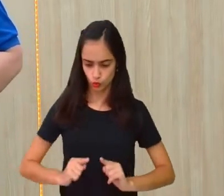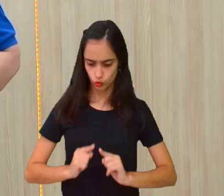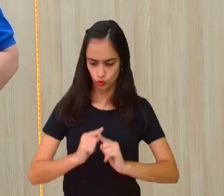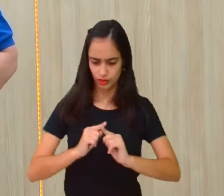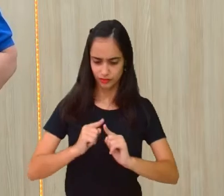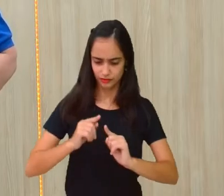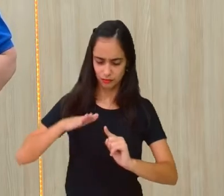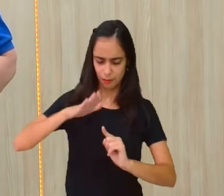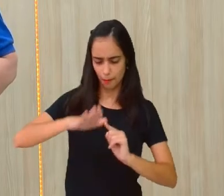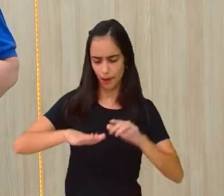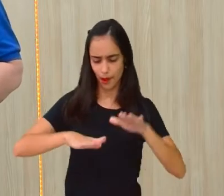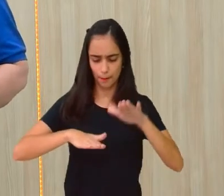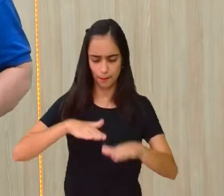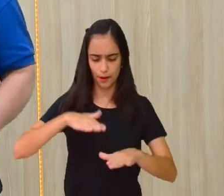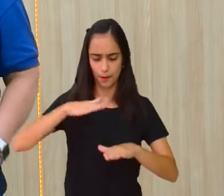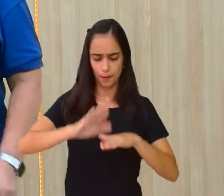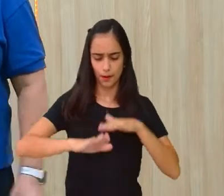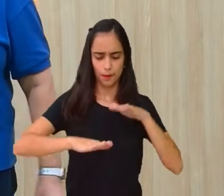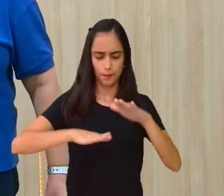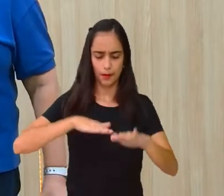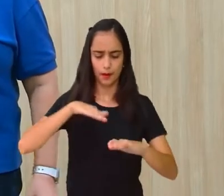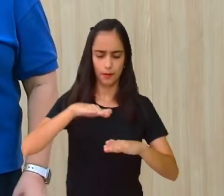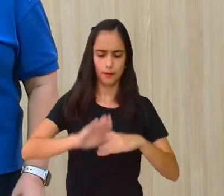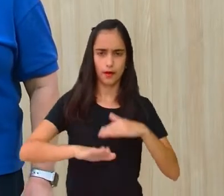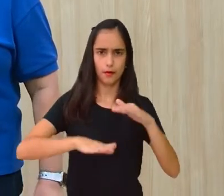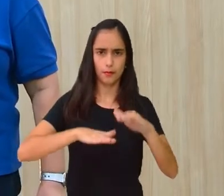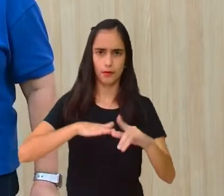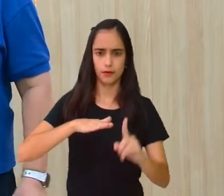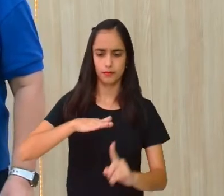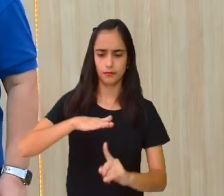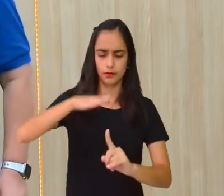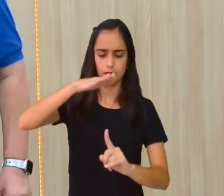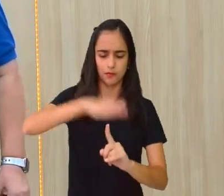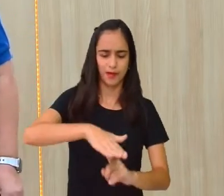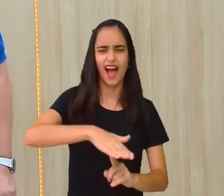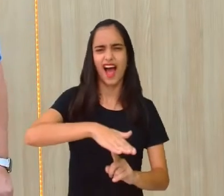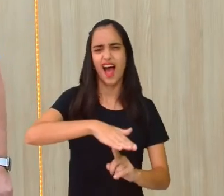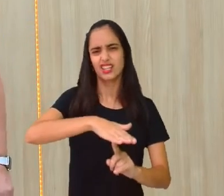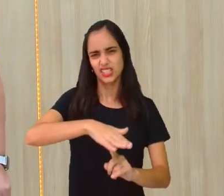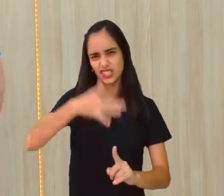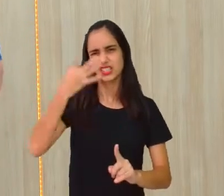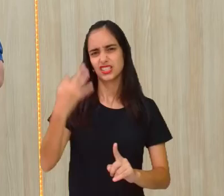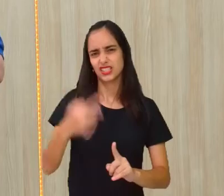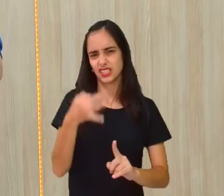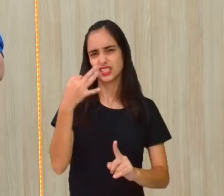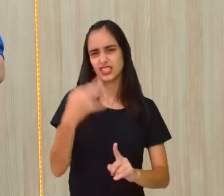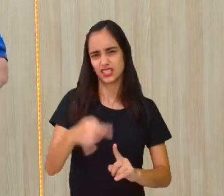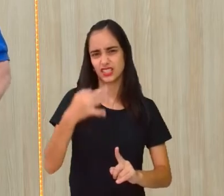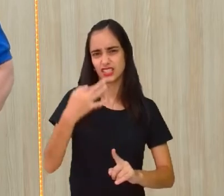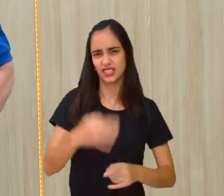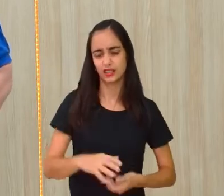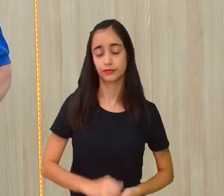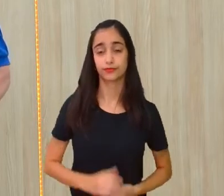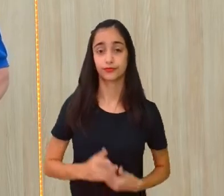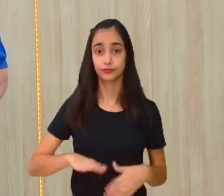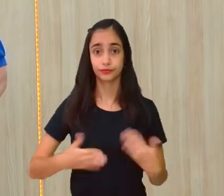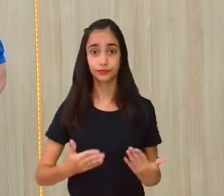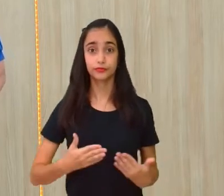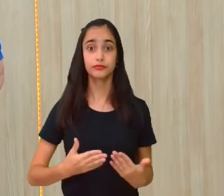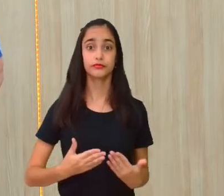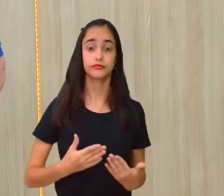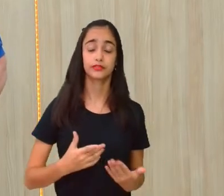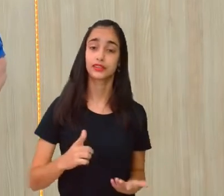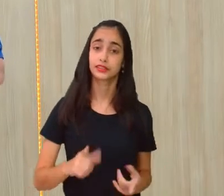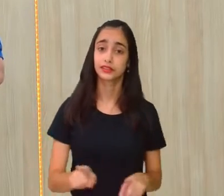pode acontecer. E estamos na campanha da Praia Limpa, não é? Então, esse período aí que algumas pessoas estão indo, seja